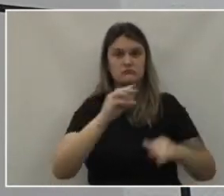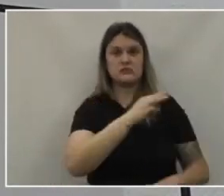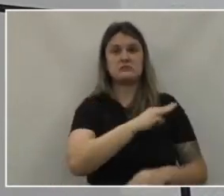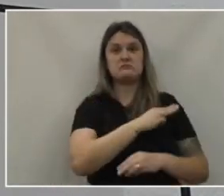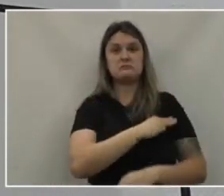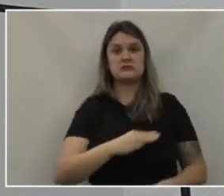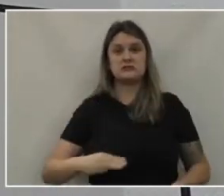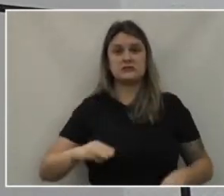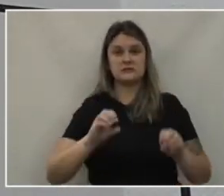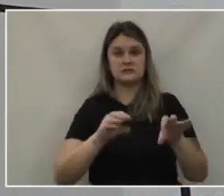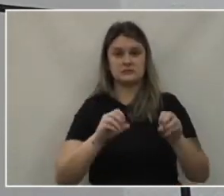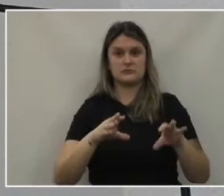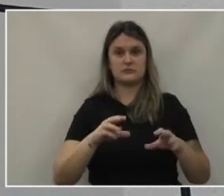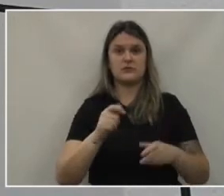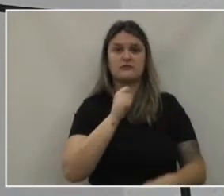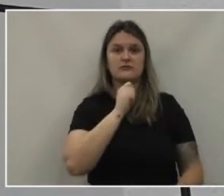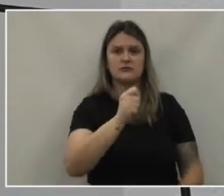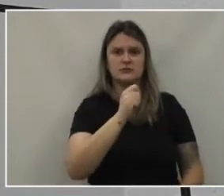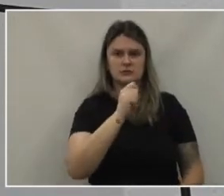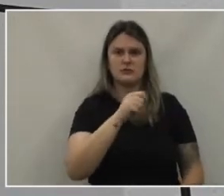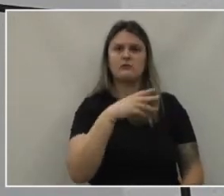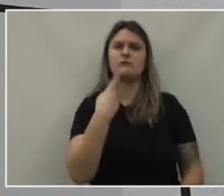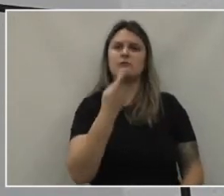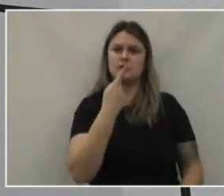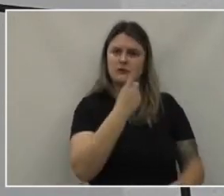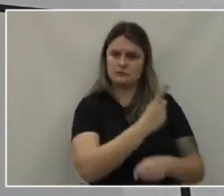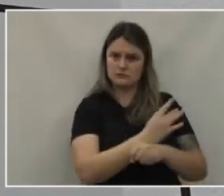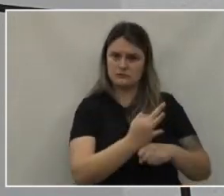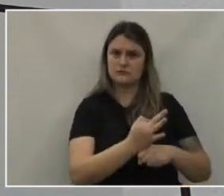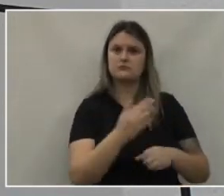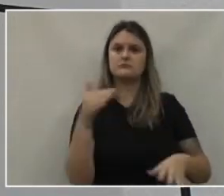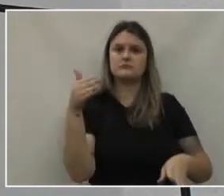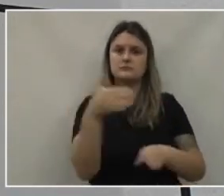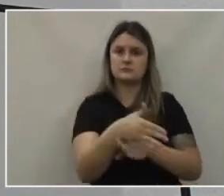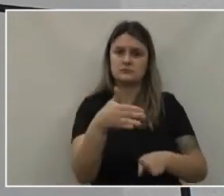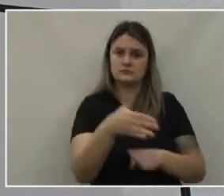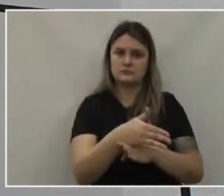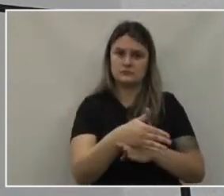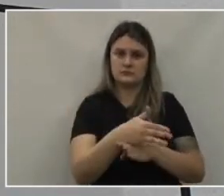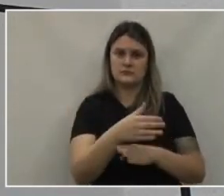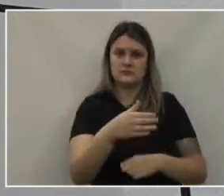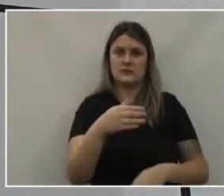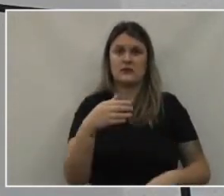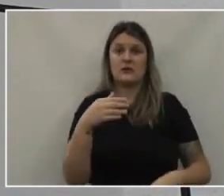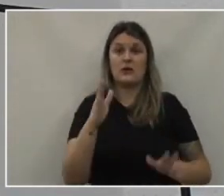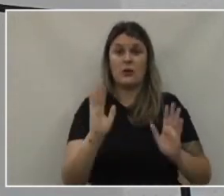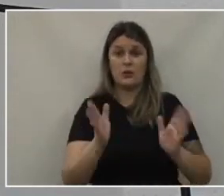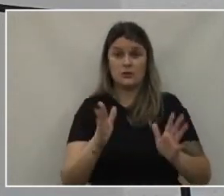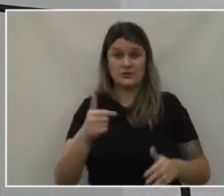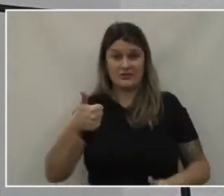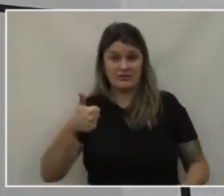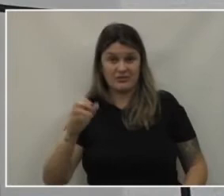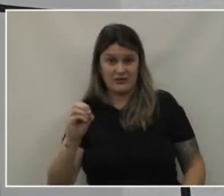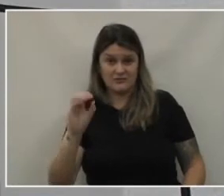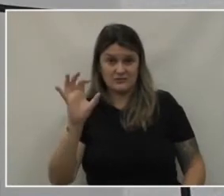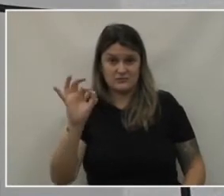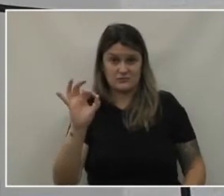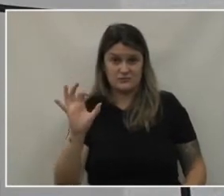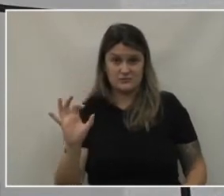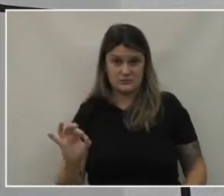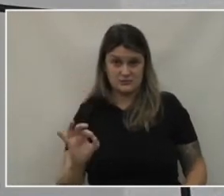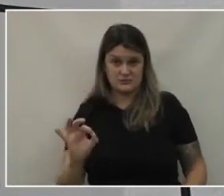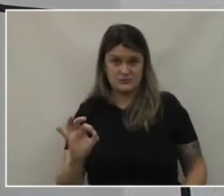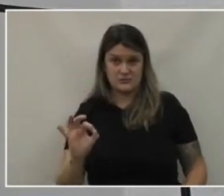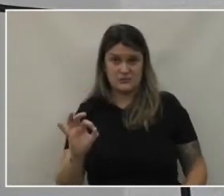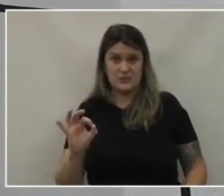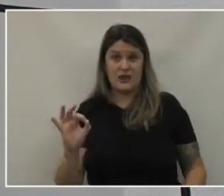numa entrevista coletiva, defendeu que a participação passe dos atuais 10% para,